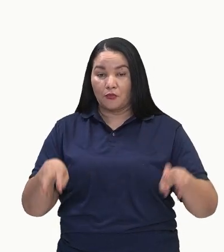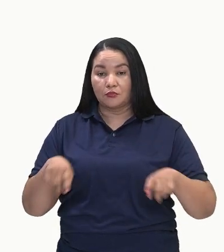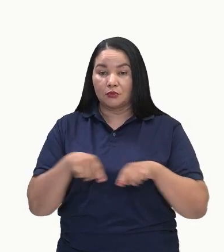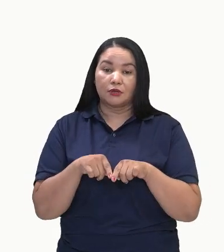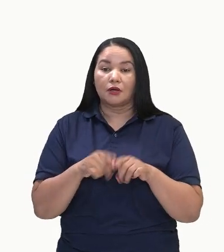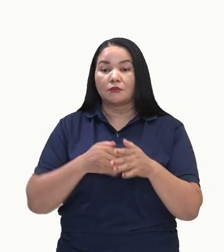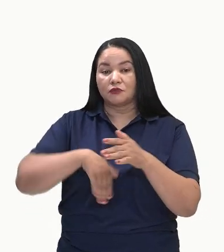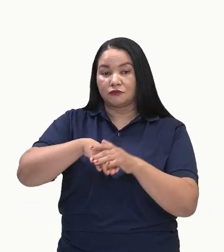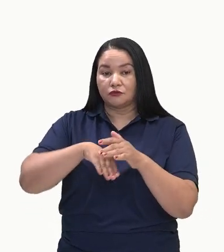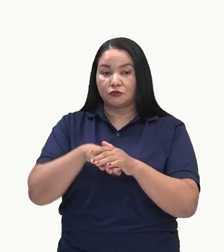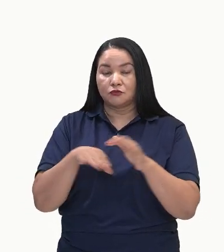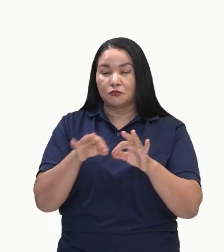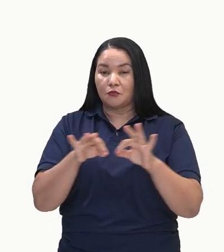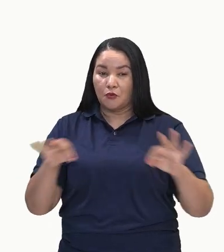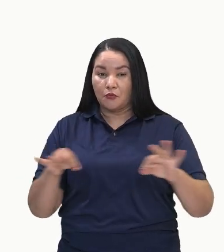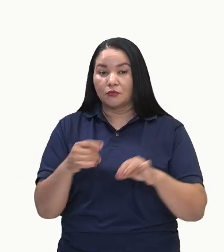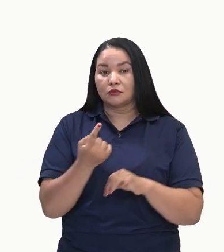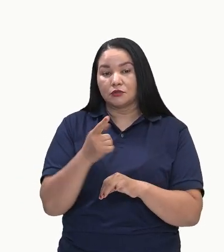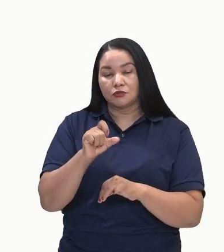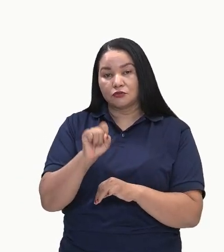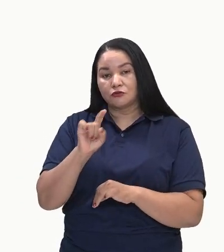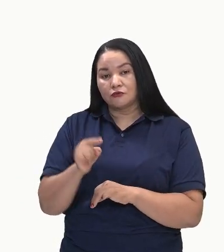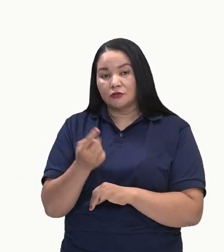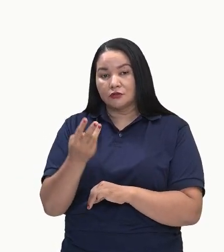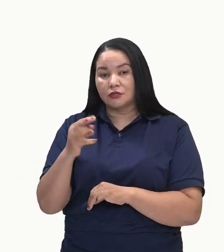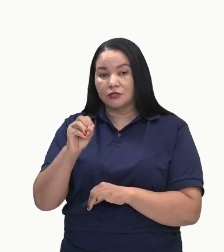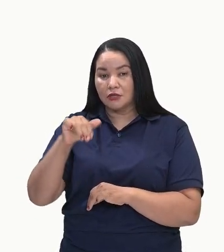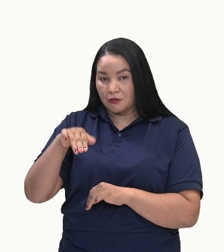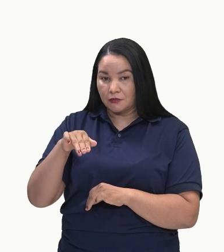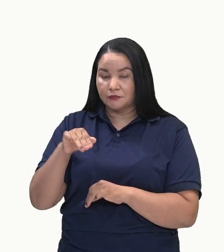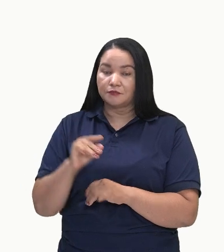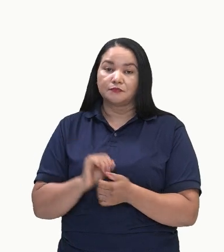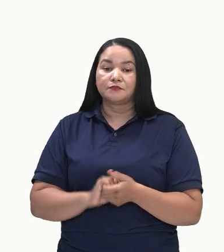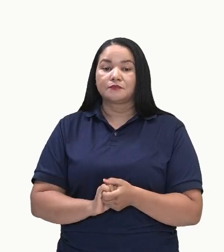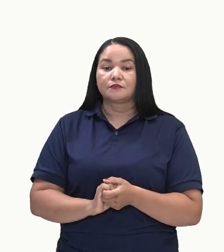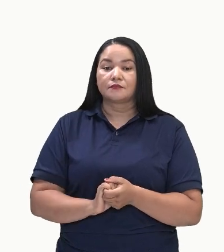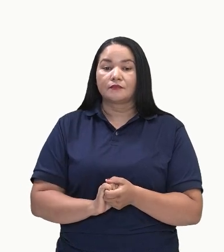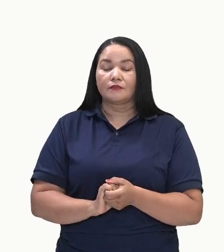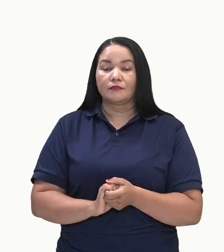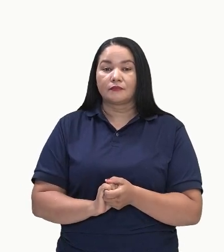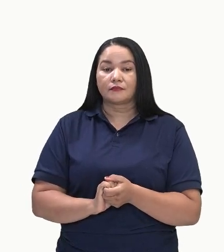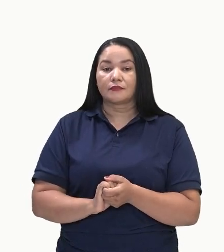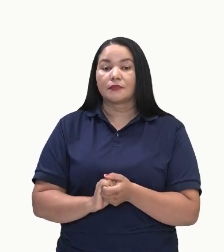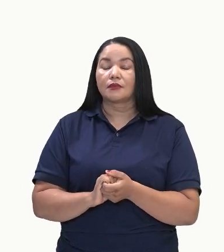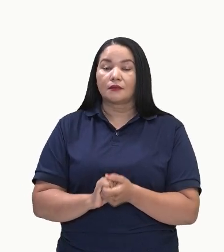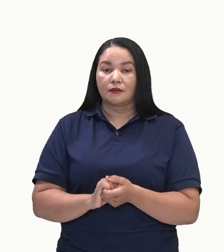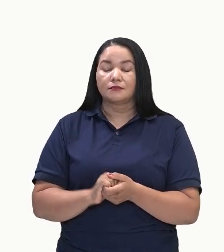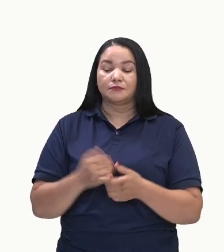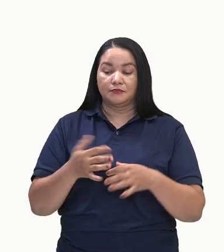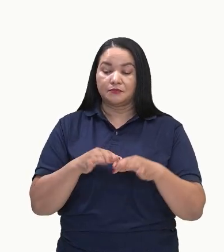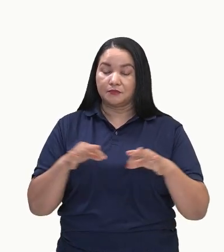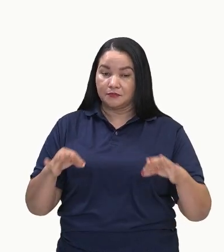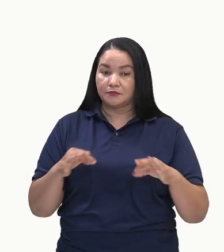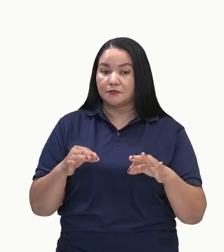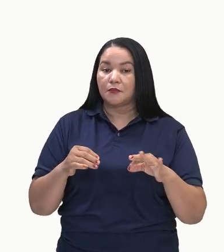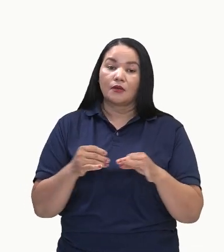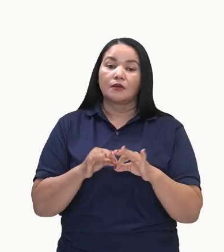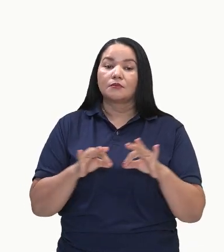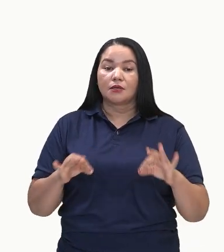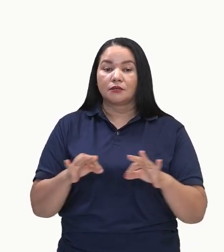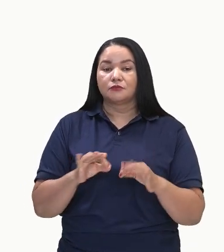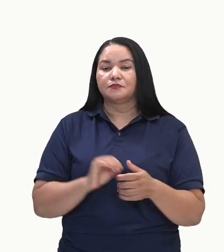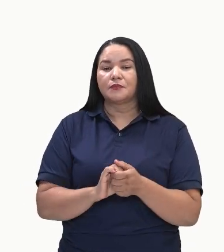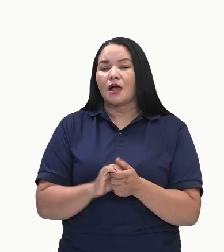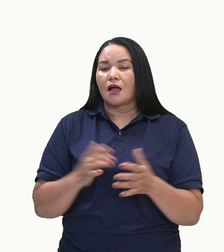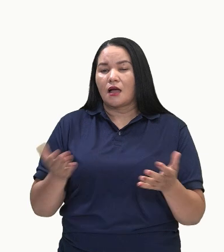mede 18,30 metros, ou simplesmente 18,3 metros de diâmetro.